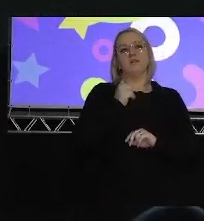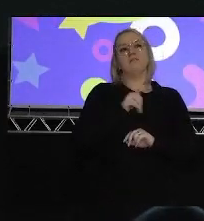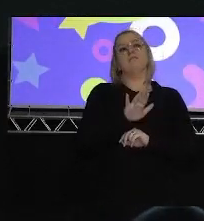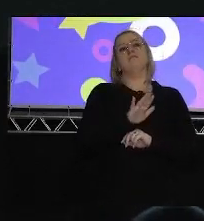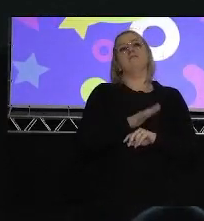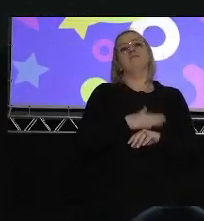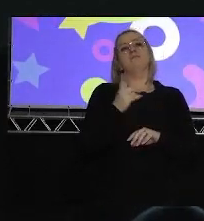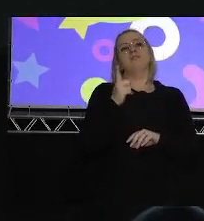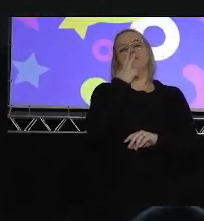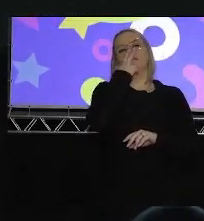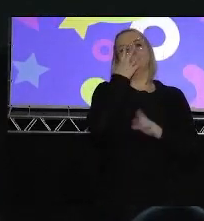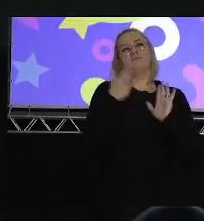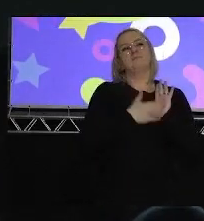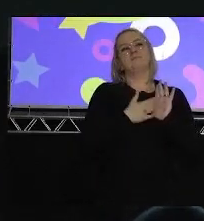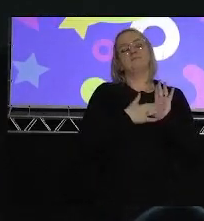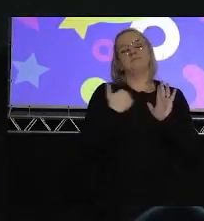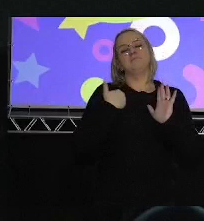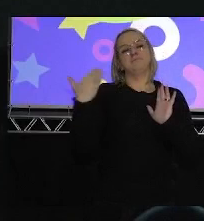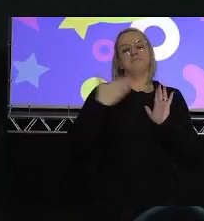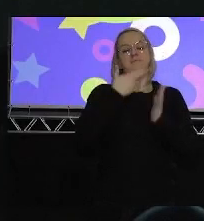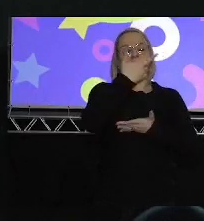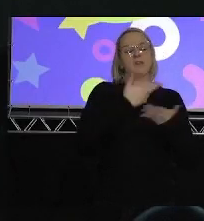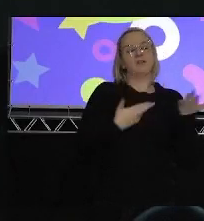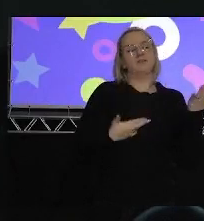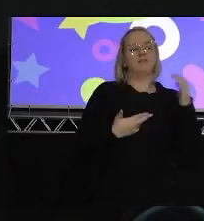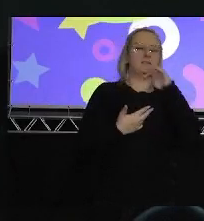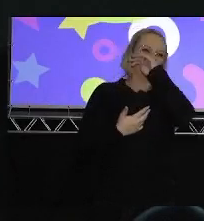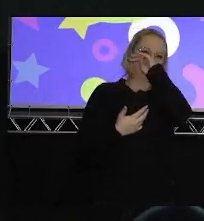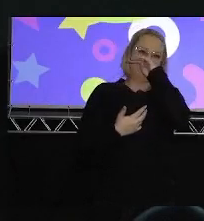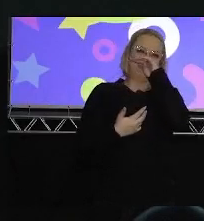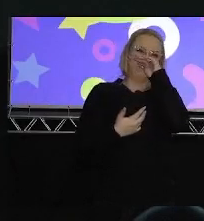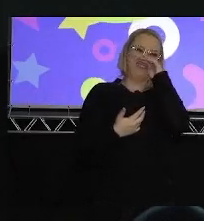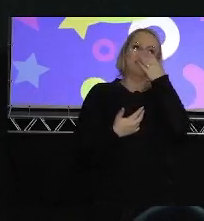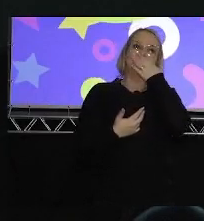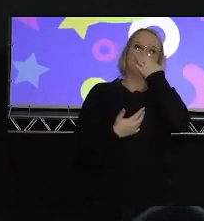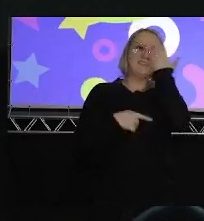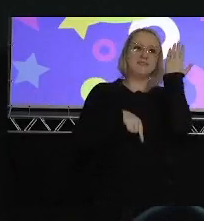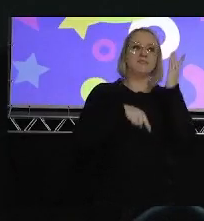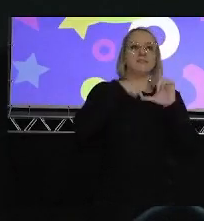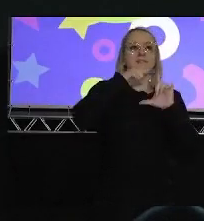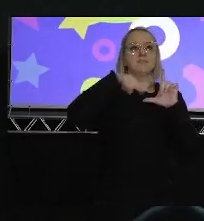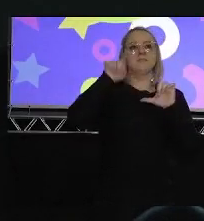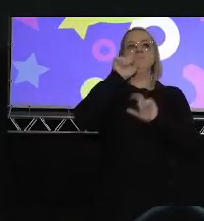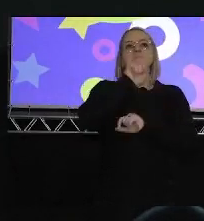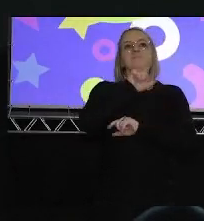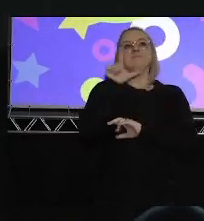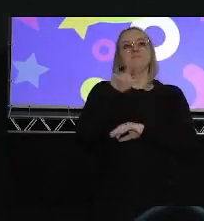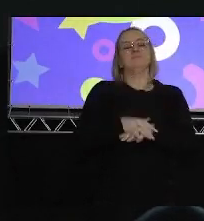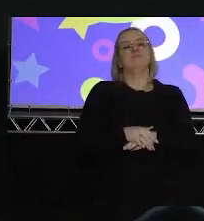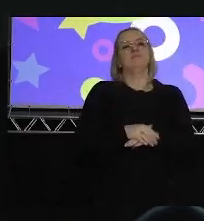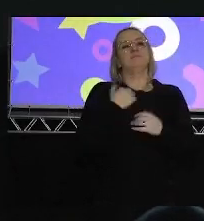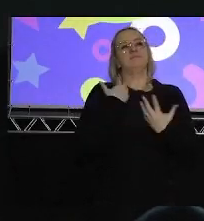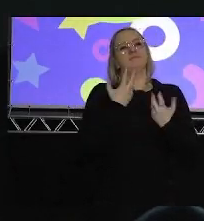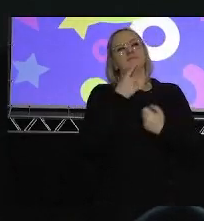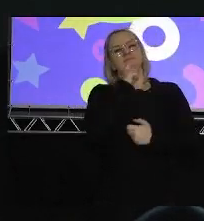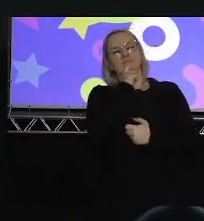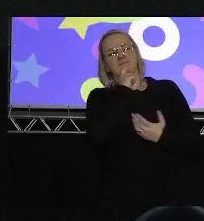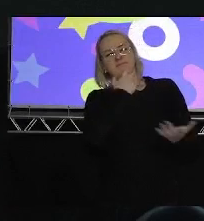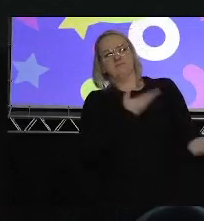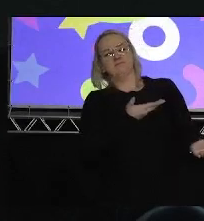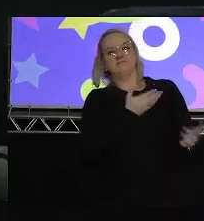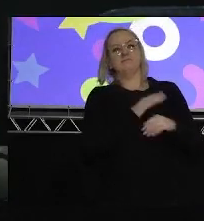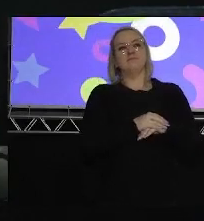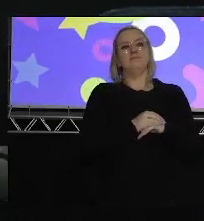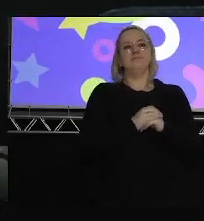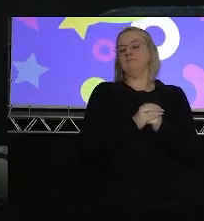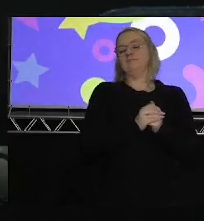proposta lá. Ô, cara, mandaram aqui um relatório, viu? E ele era, o gráfico está azul, eu queria que fosse meio verde.